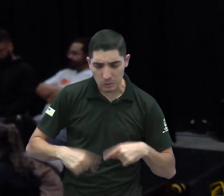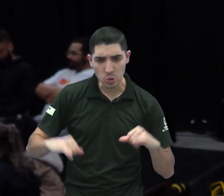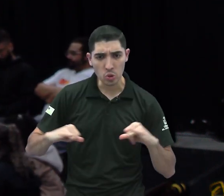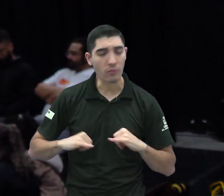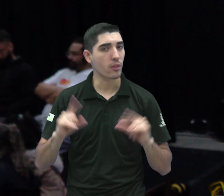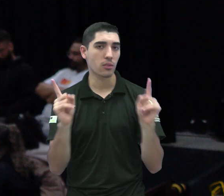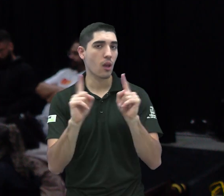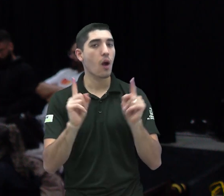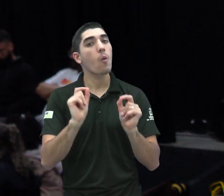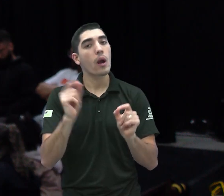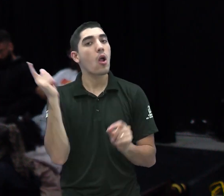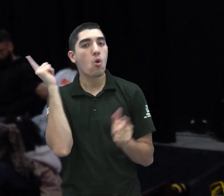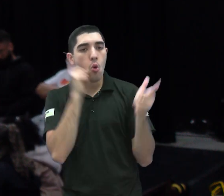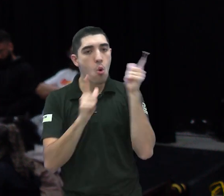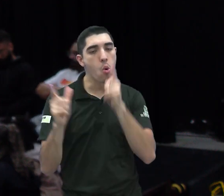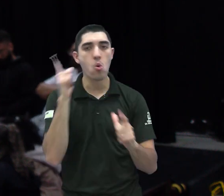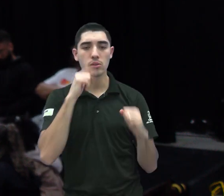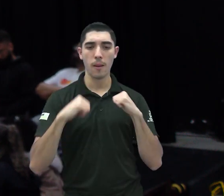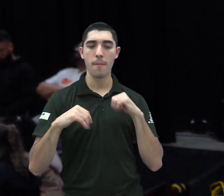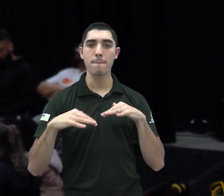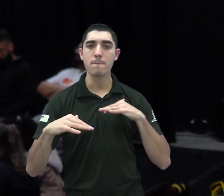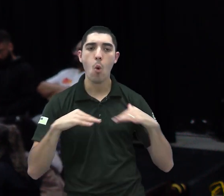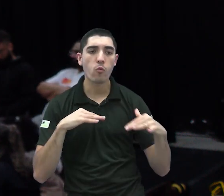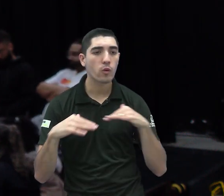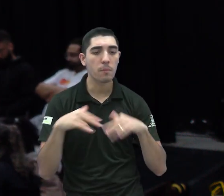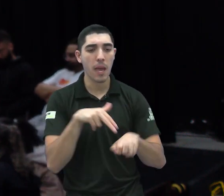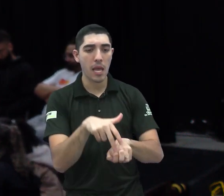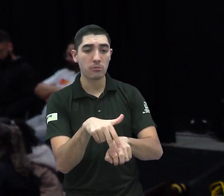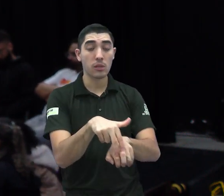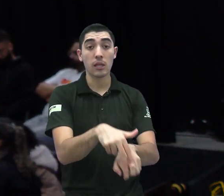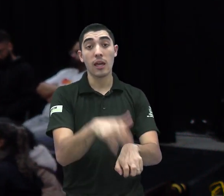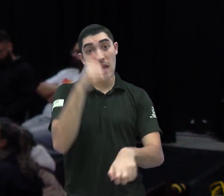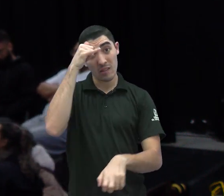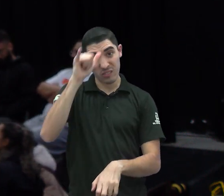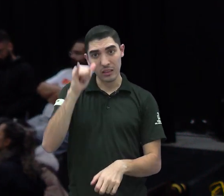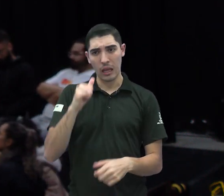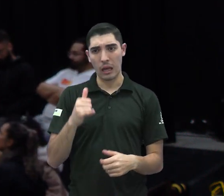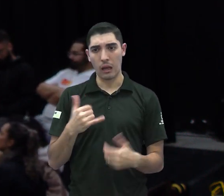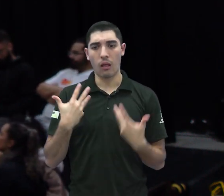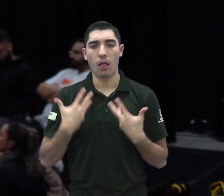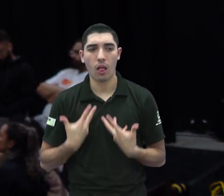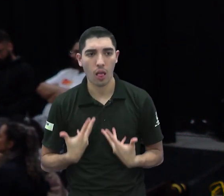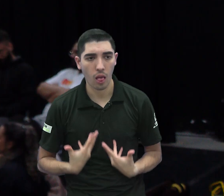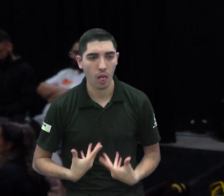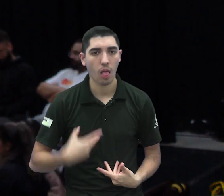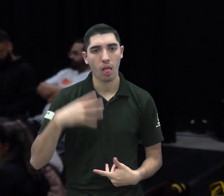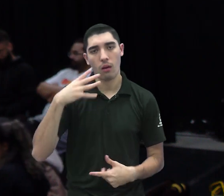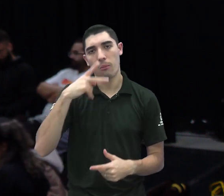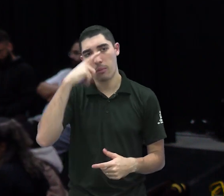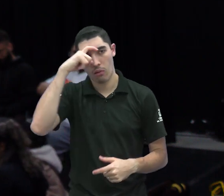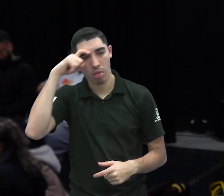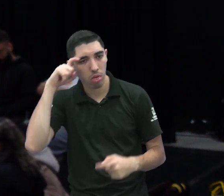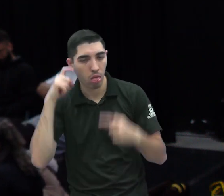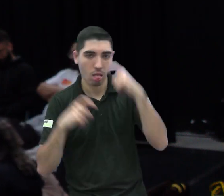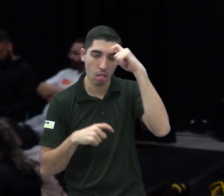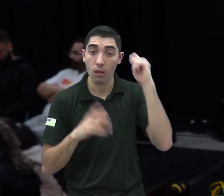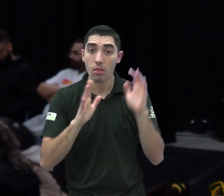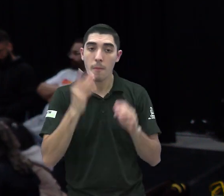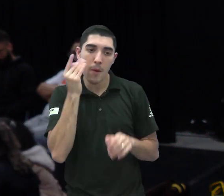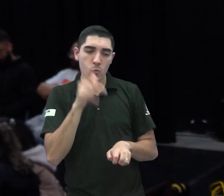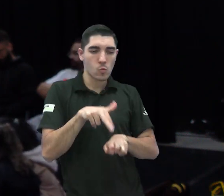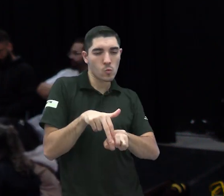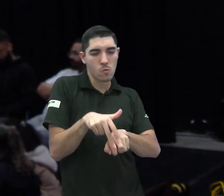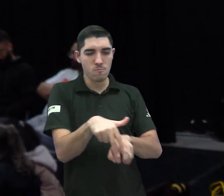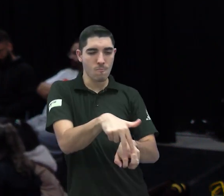com que elas consigam ter melhores condições de se movimentar, usando o mínimo de desgaste energético e com